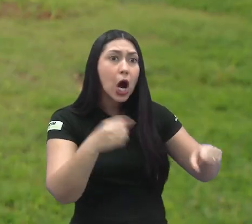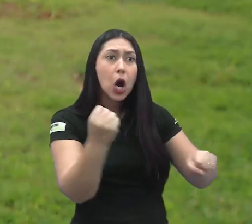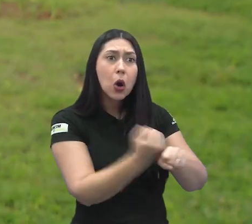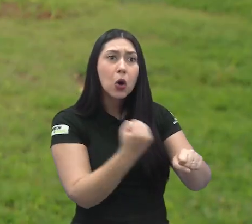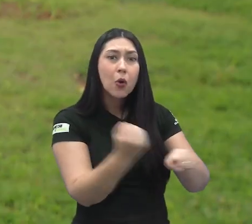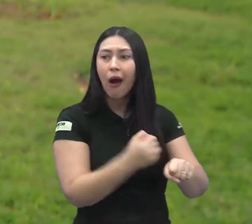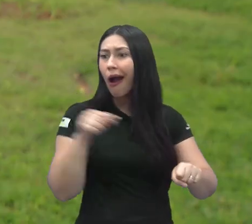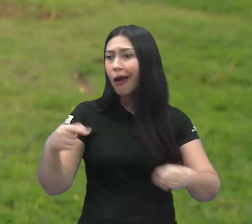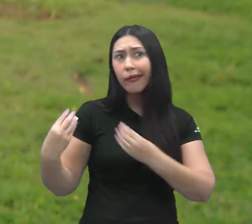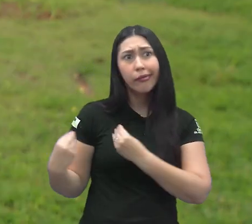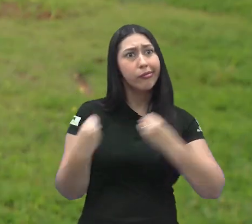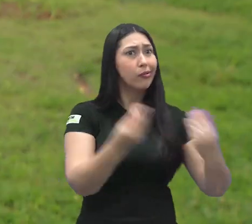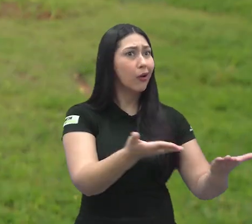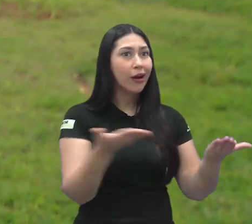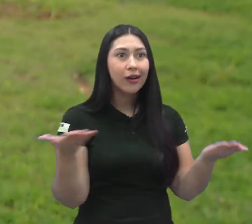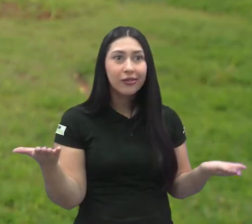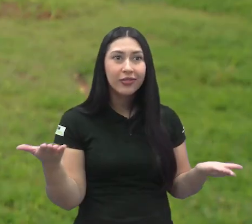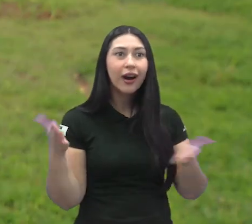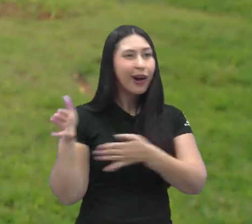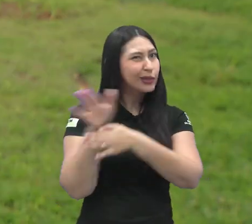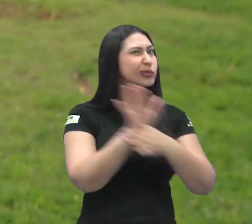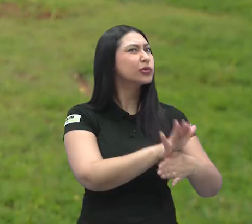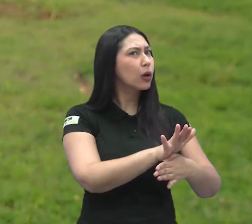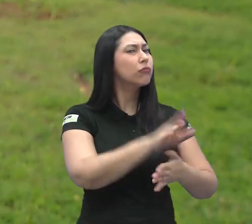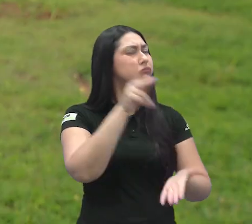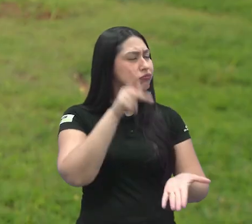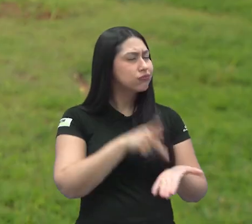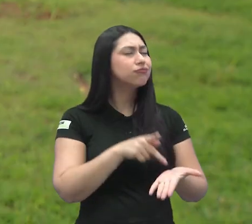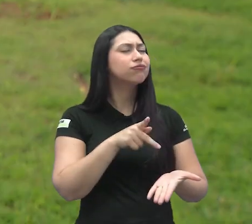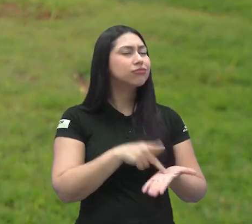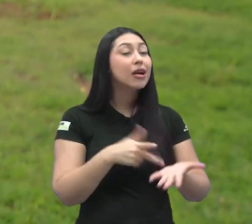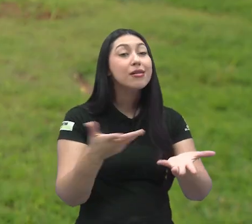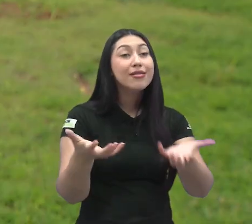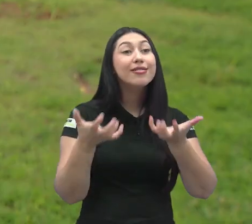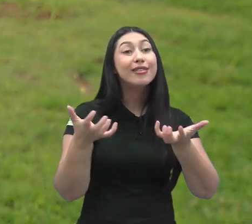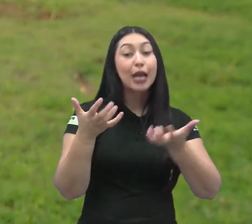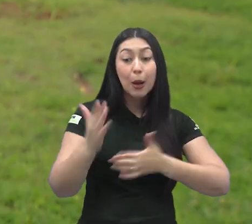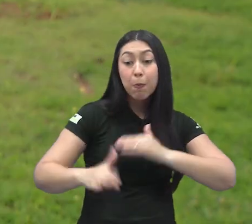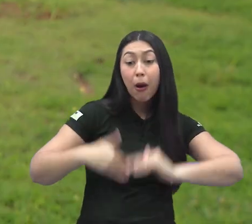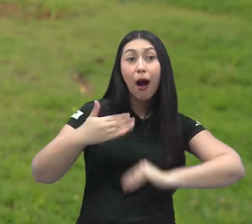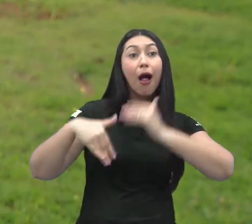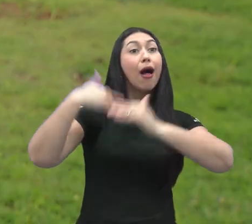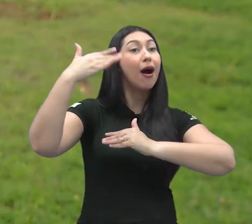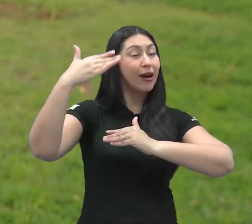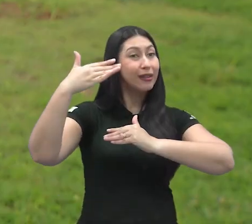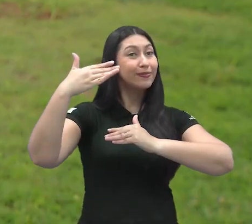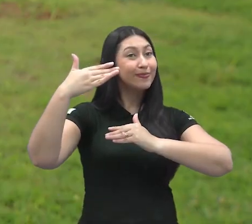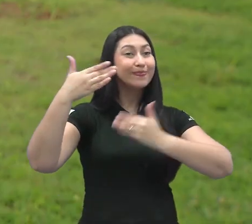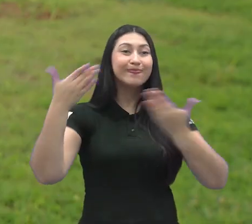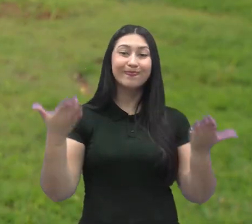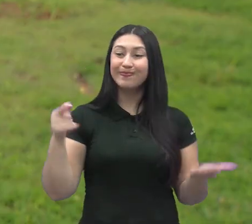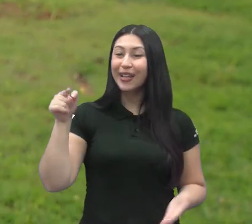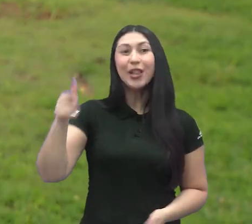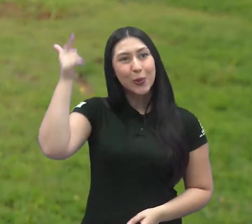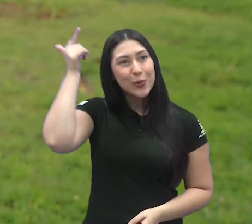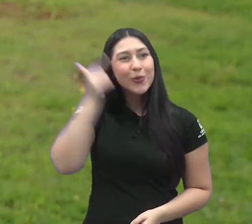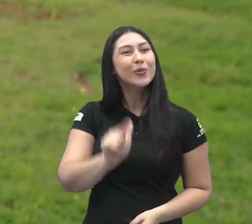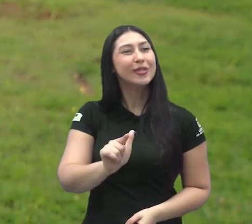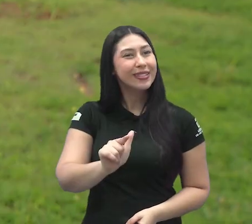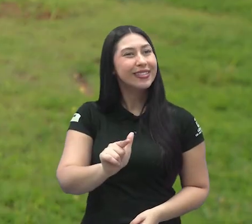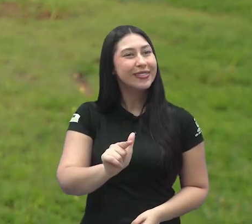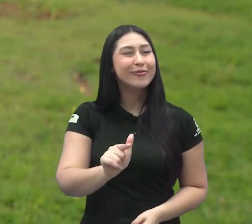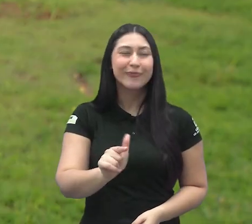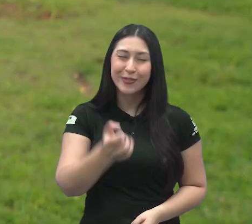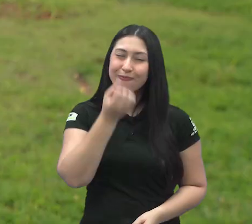aterrar algum lugar, ele doava. Ele ajudou muito, sabe? Ele queria ver o progresso da região e foi o que ele